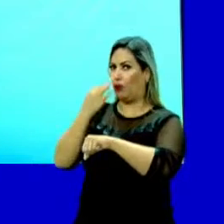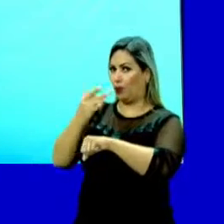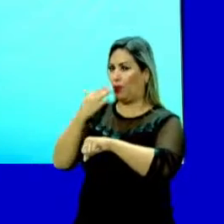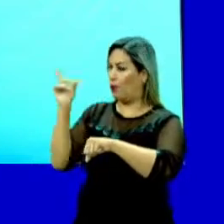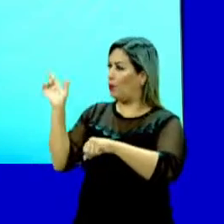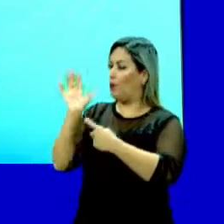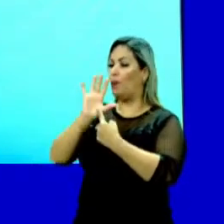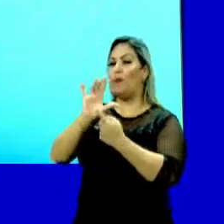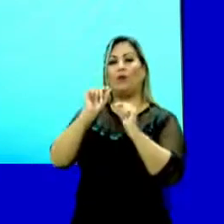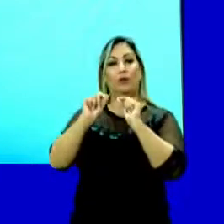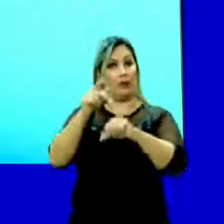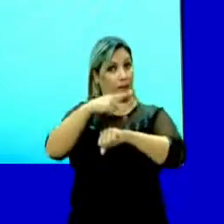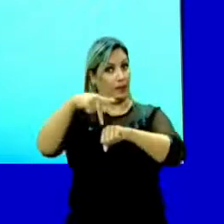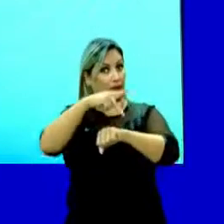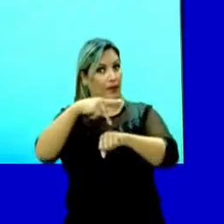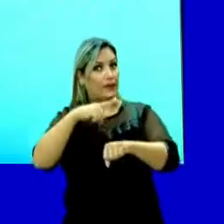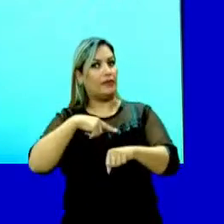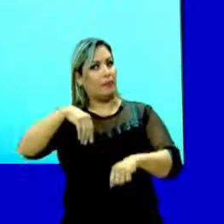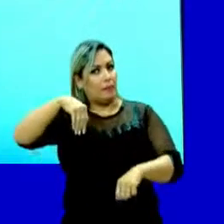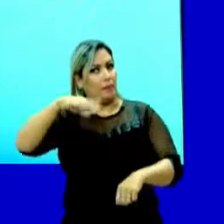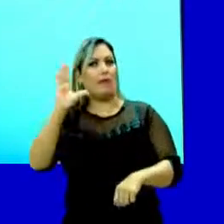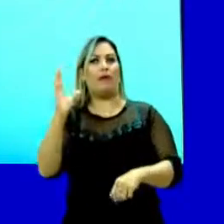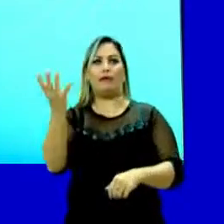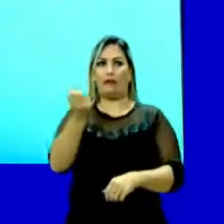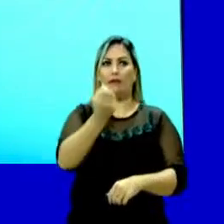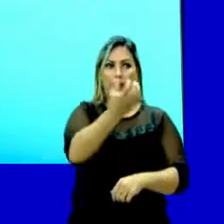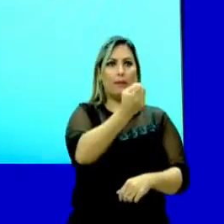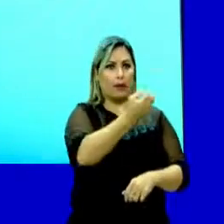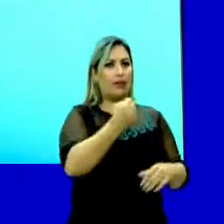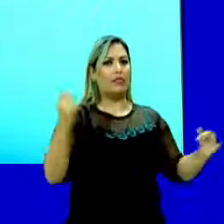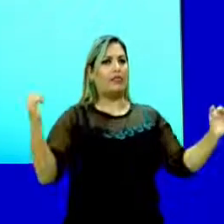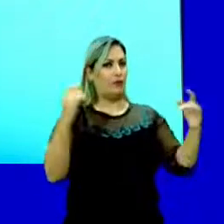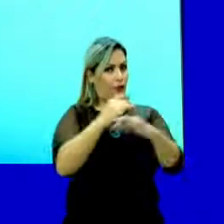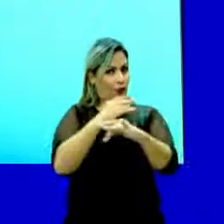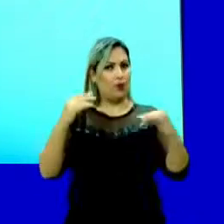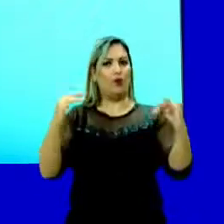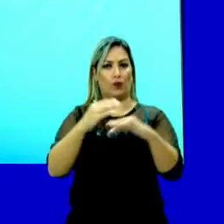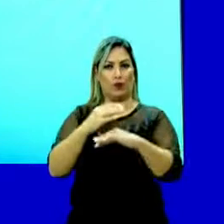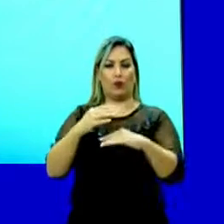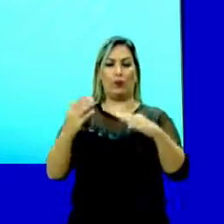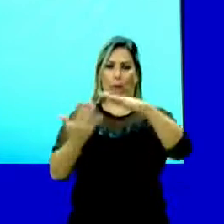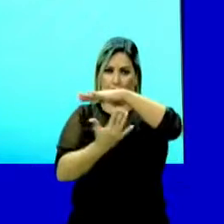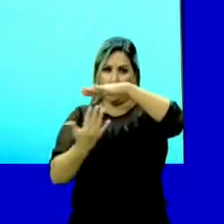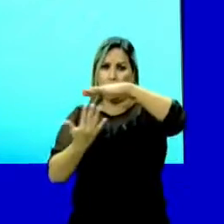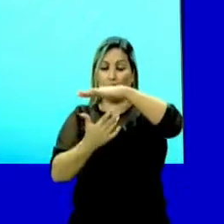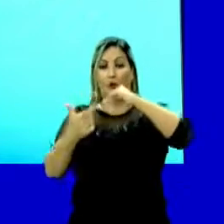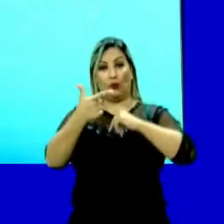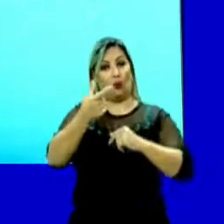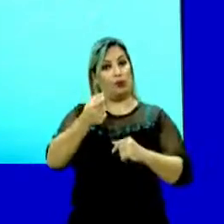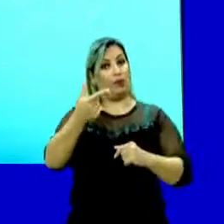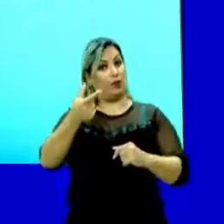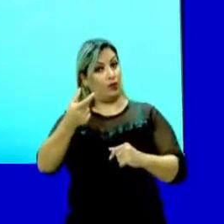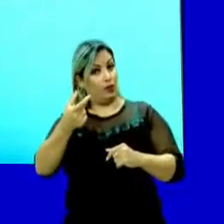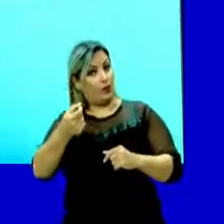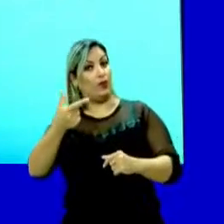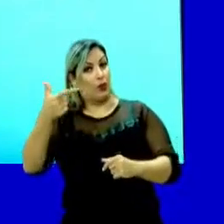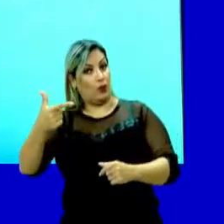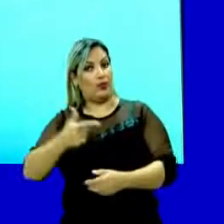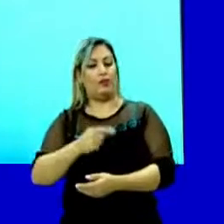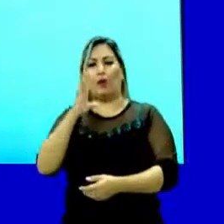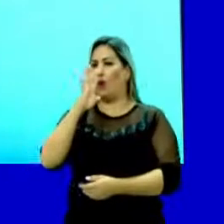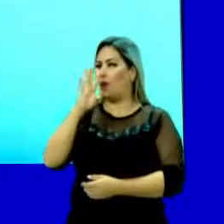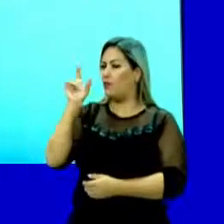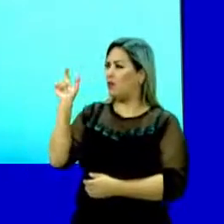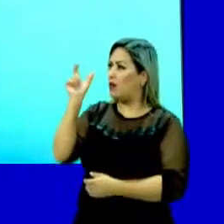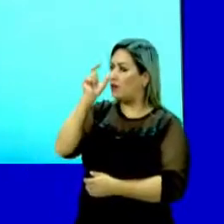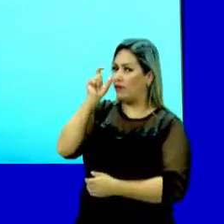cor preta os países que mais receberam esses fluxos migratórios em 2002. Então, a primeira coisa, a gente observa ali o mapa,